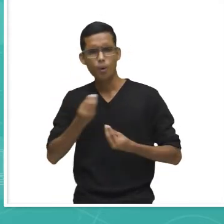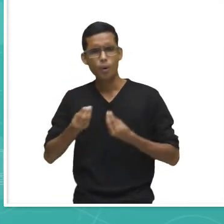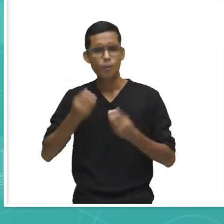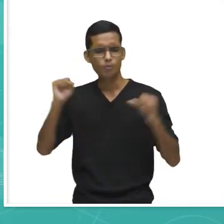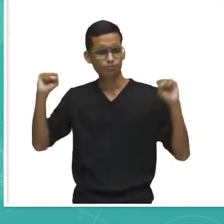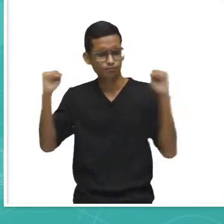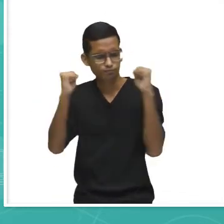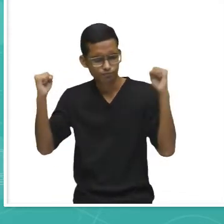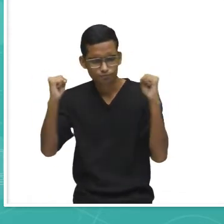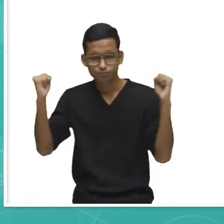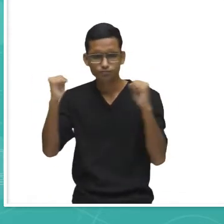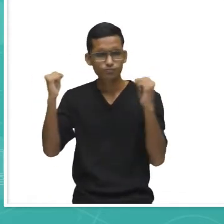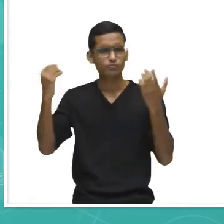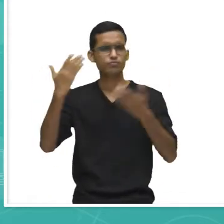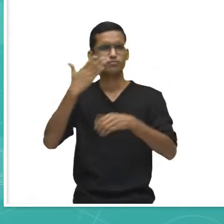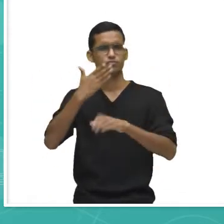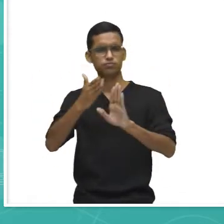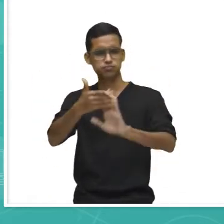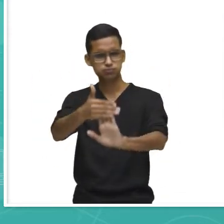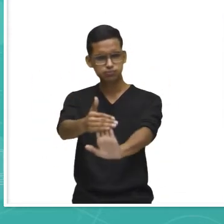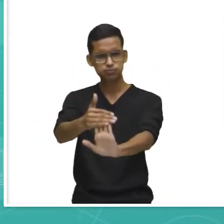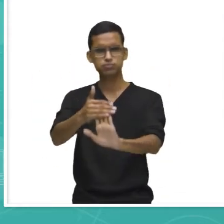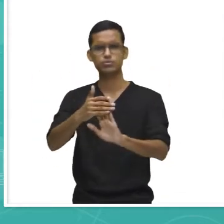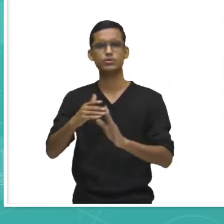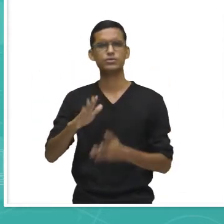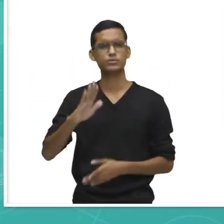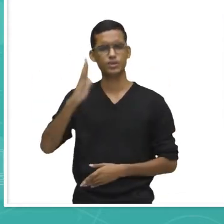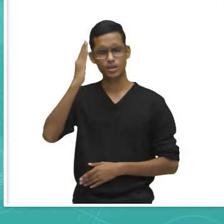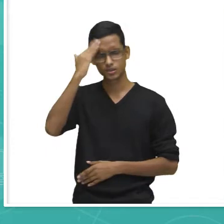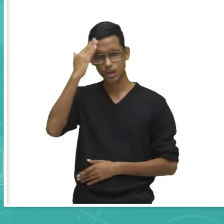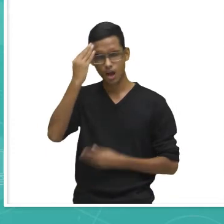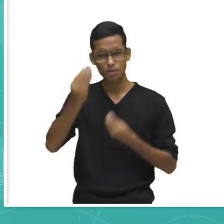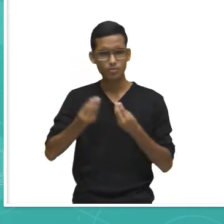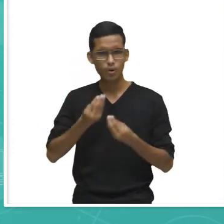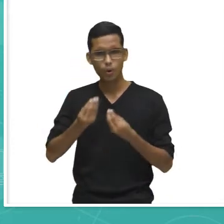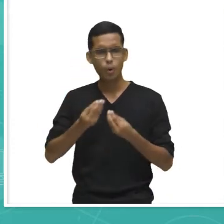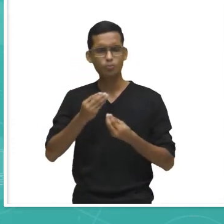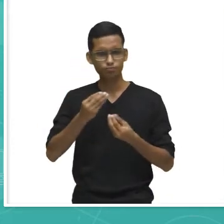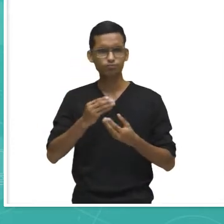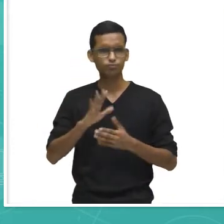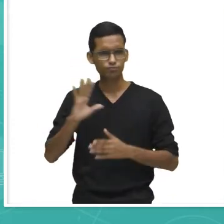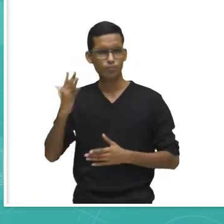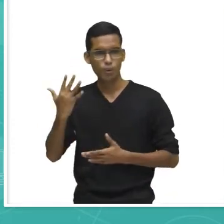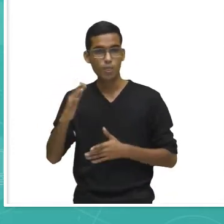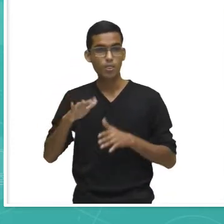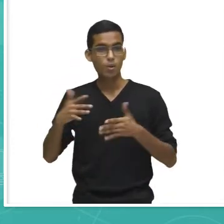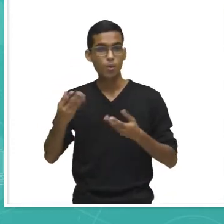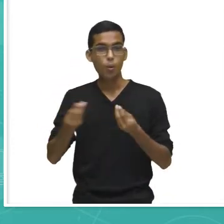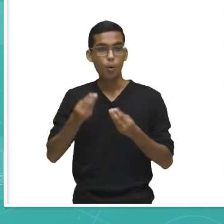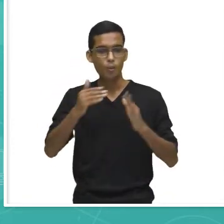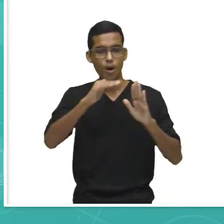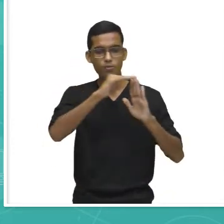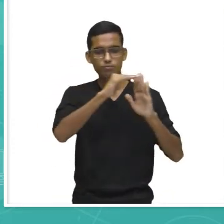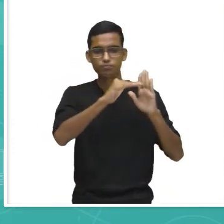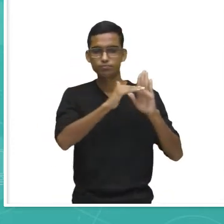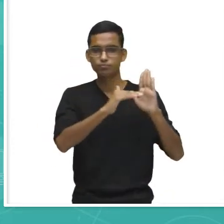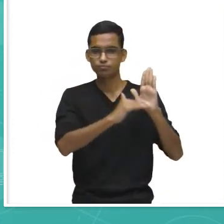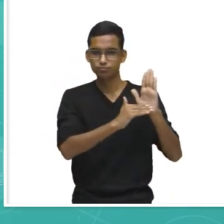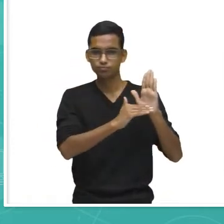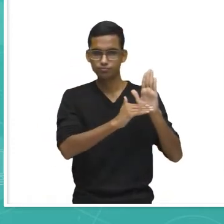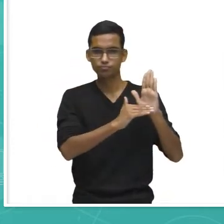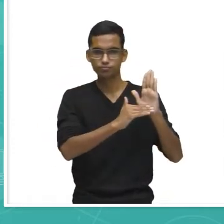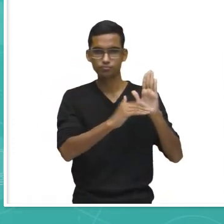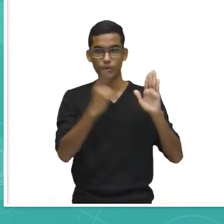já sabe o seu conceito, nós vamos ver em como a ginástica laboral ela pode ser dividida. E eu já peço para que vocês olhem aqui do